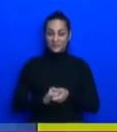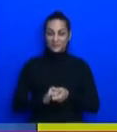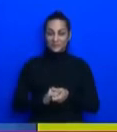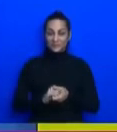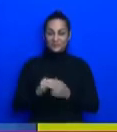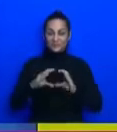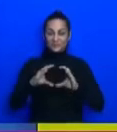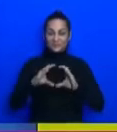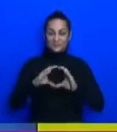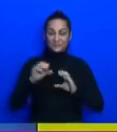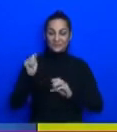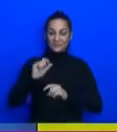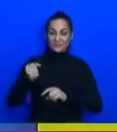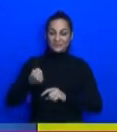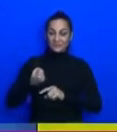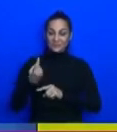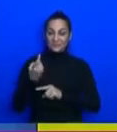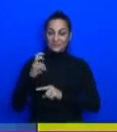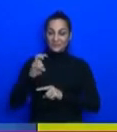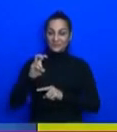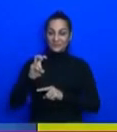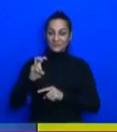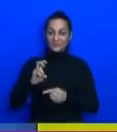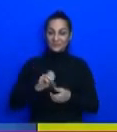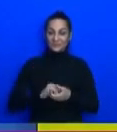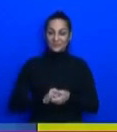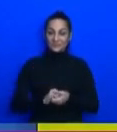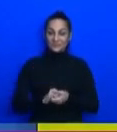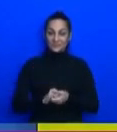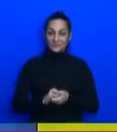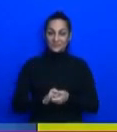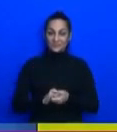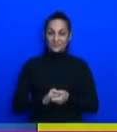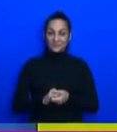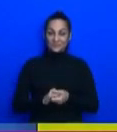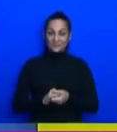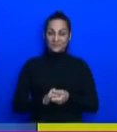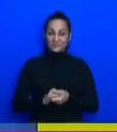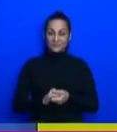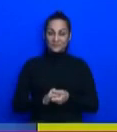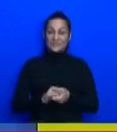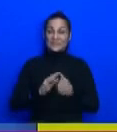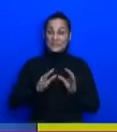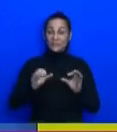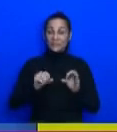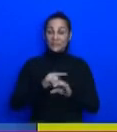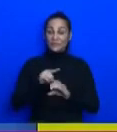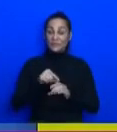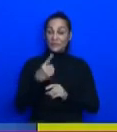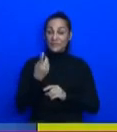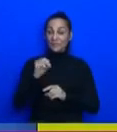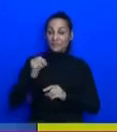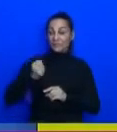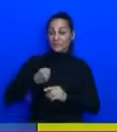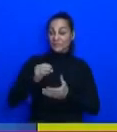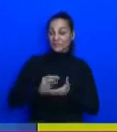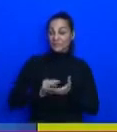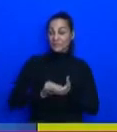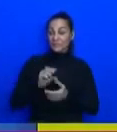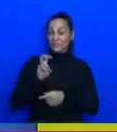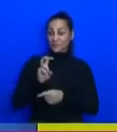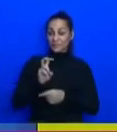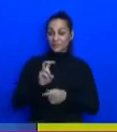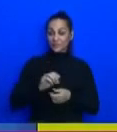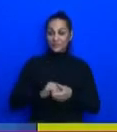Bola azul, número 15. Azul, 15. Já foram sorteados 10 números, faltam